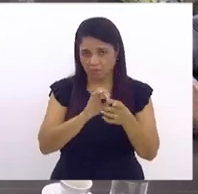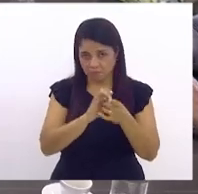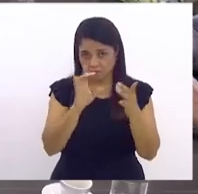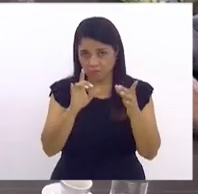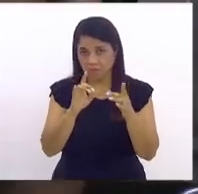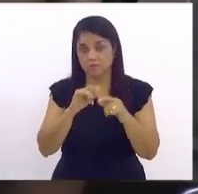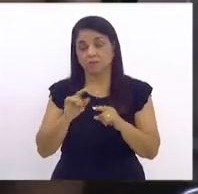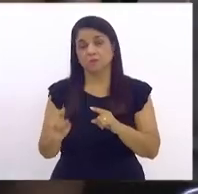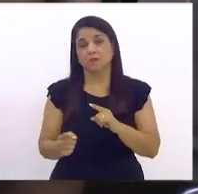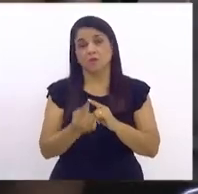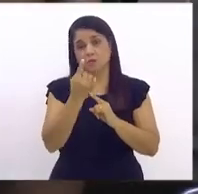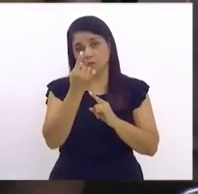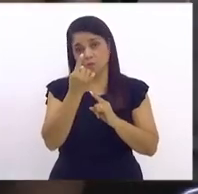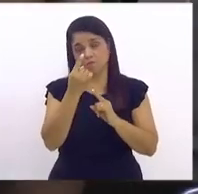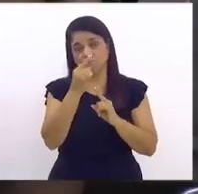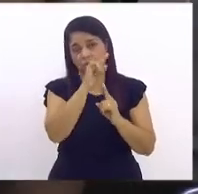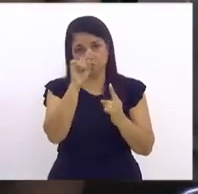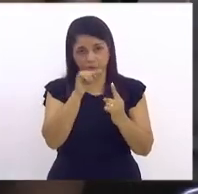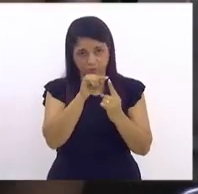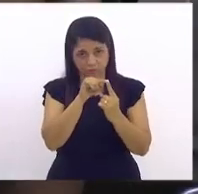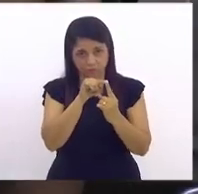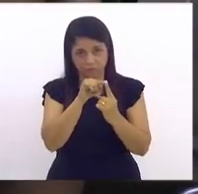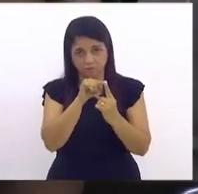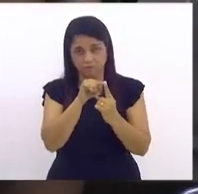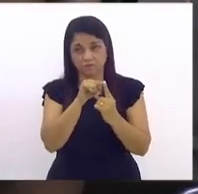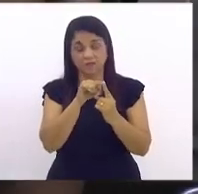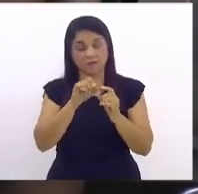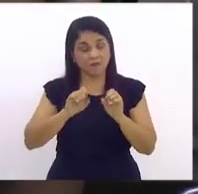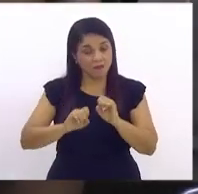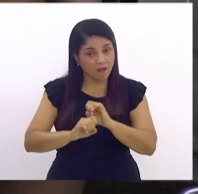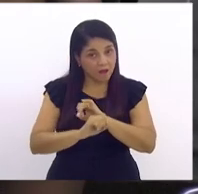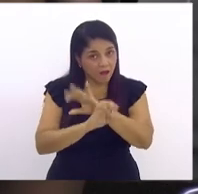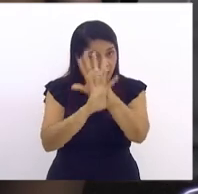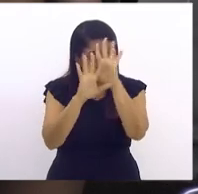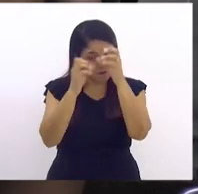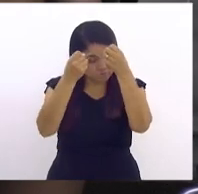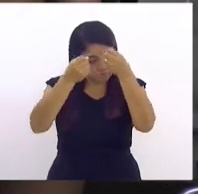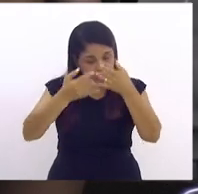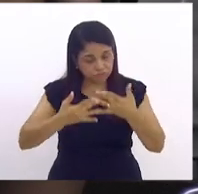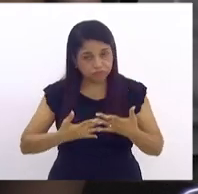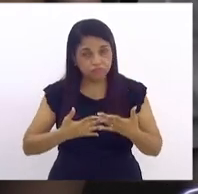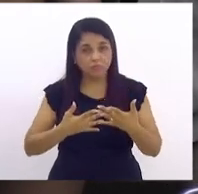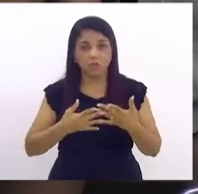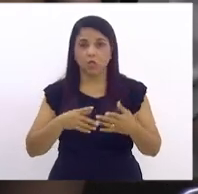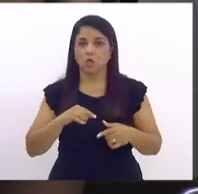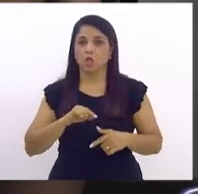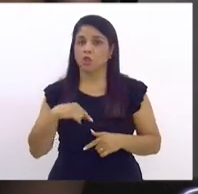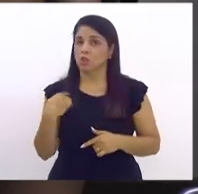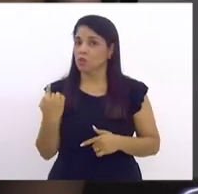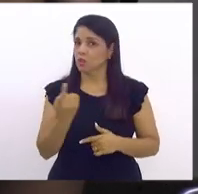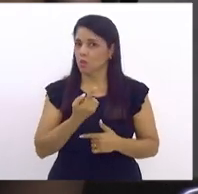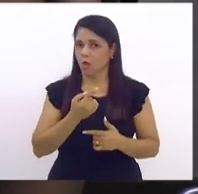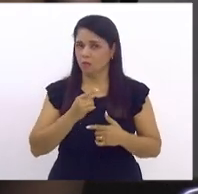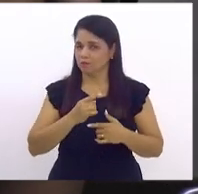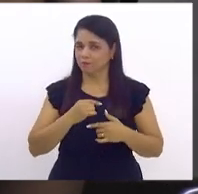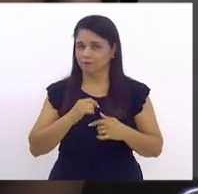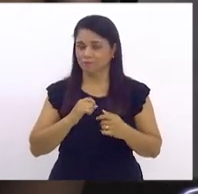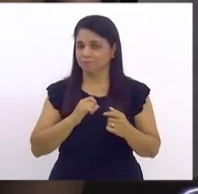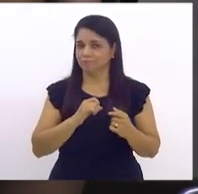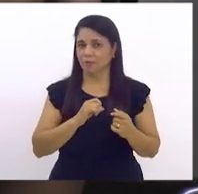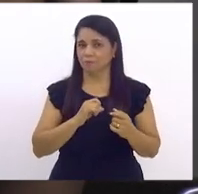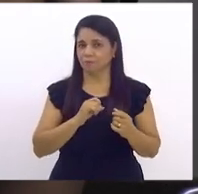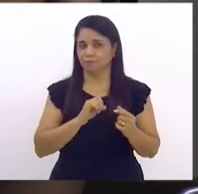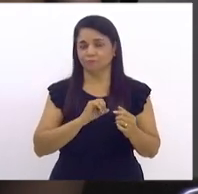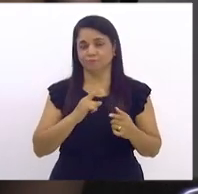uma posição. Mas é só para deixar claro que nós não temos nenhuma autoridade,